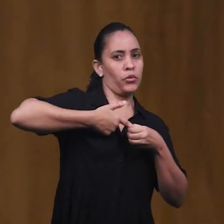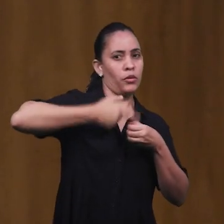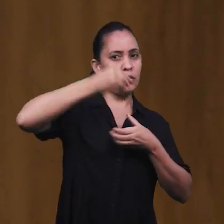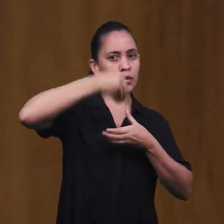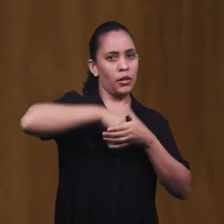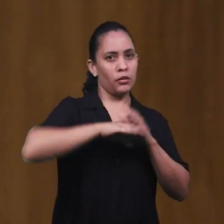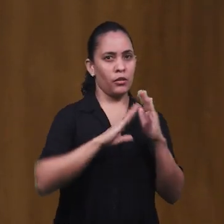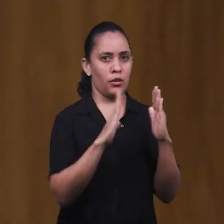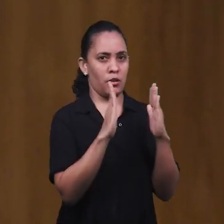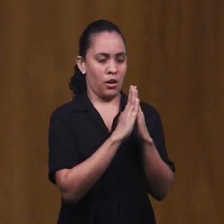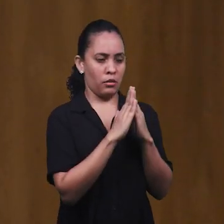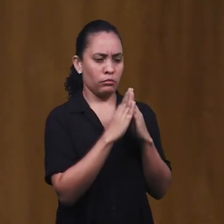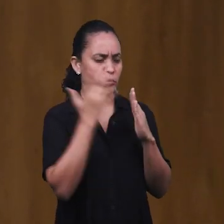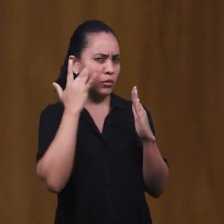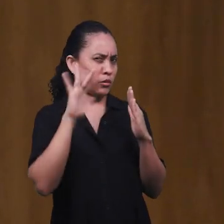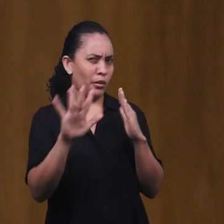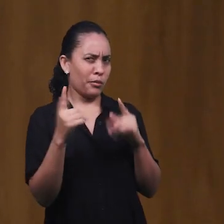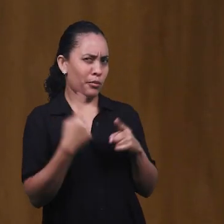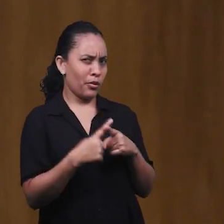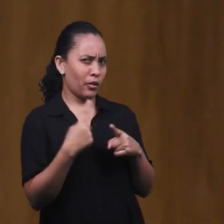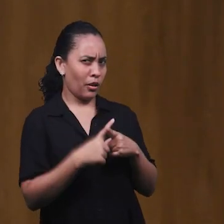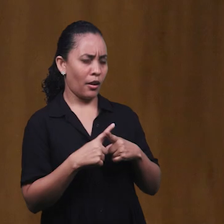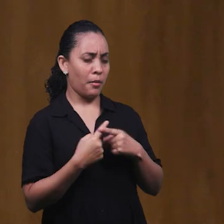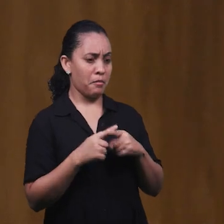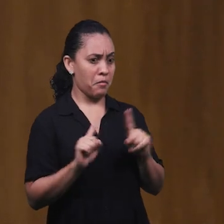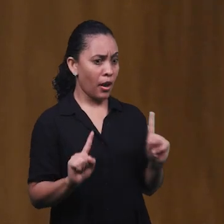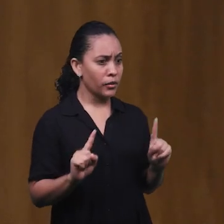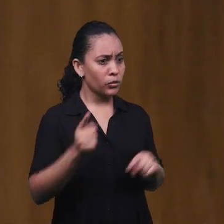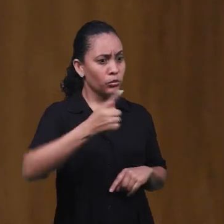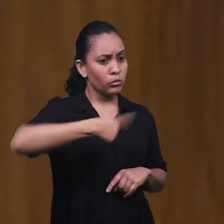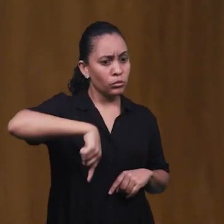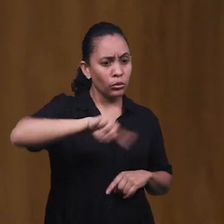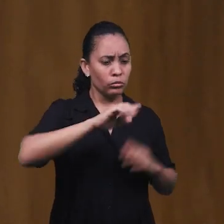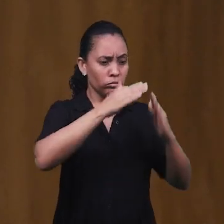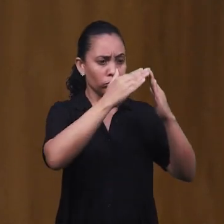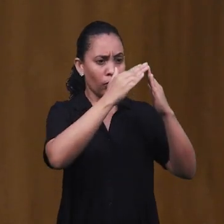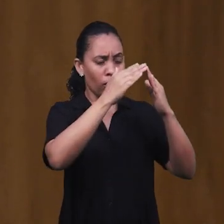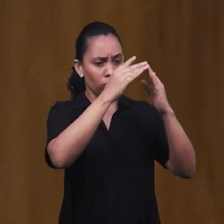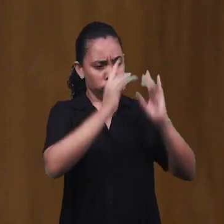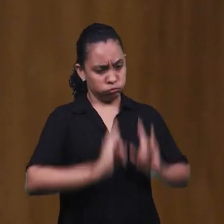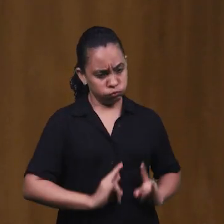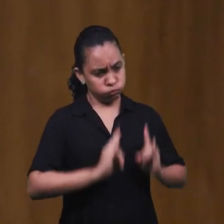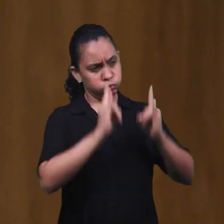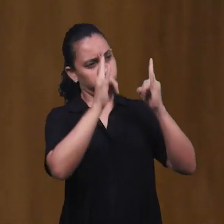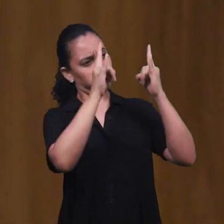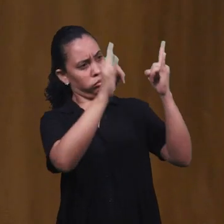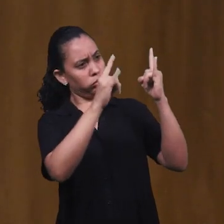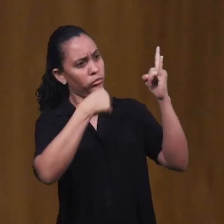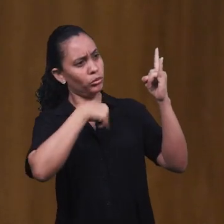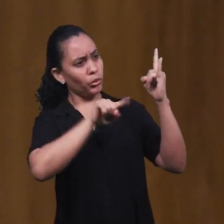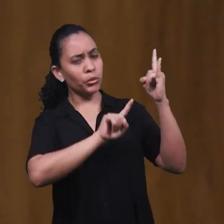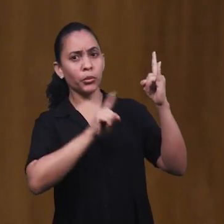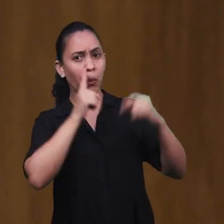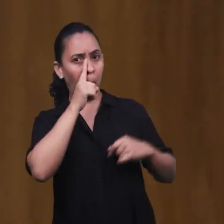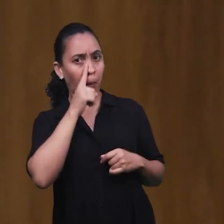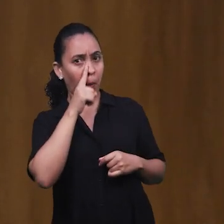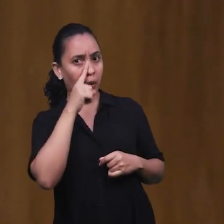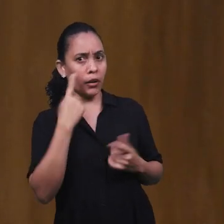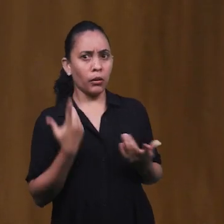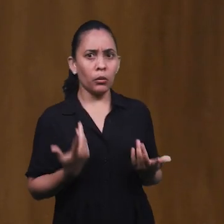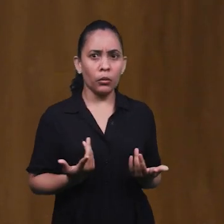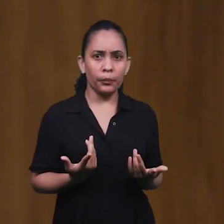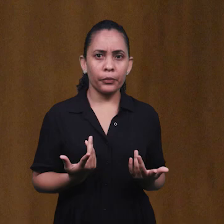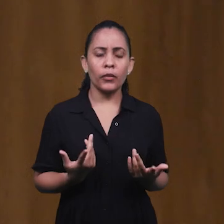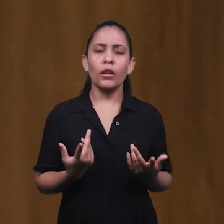dele, não se sabe por quê, comprometendo, colocando em risco a vida de todos os demais condôminos. Né? Num caso extremo desse, ele